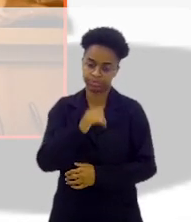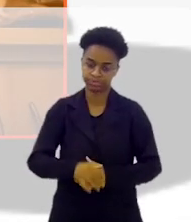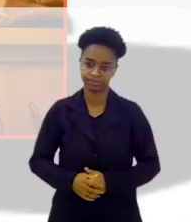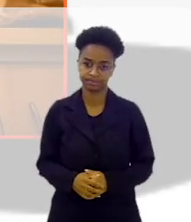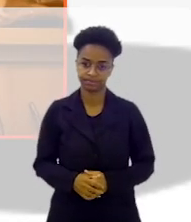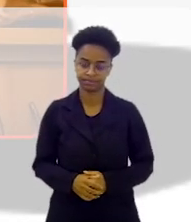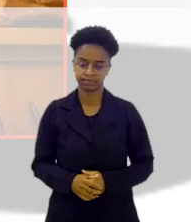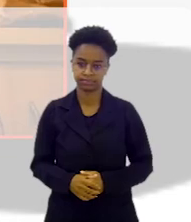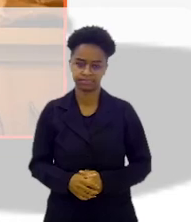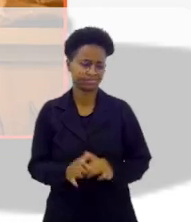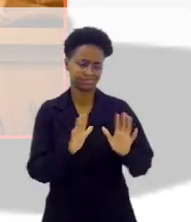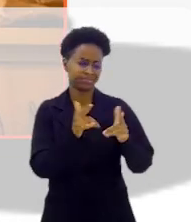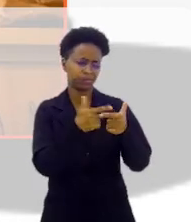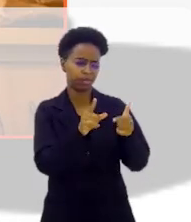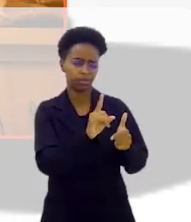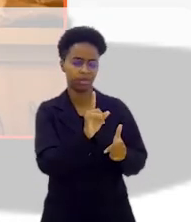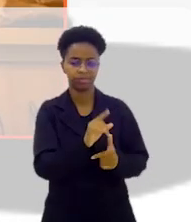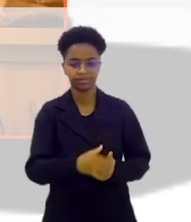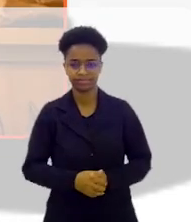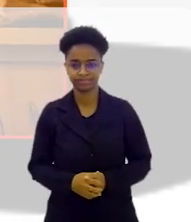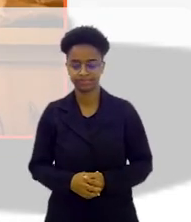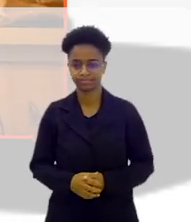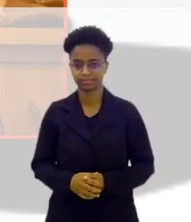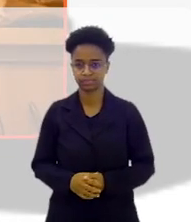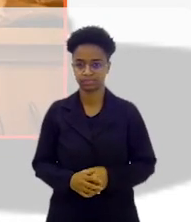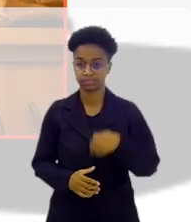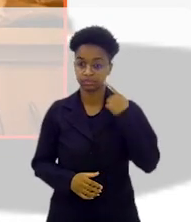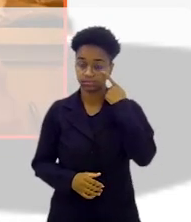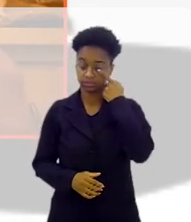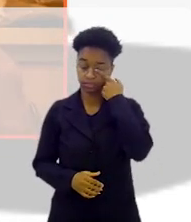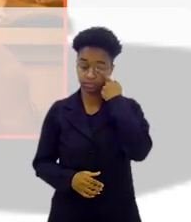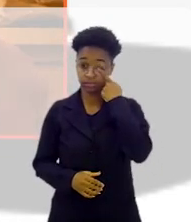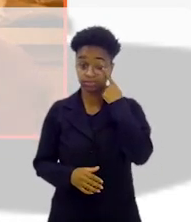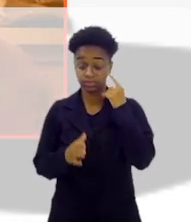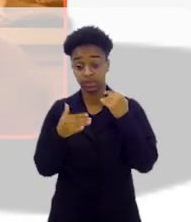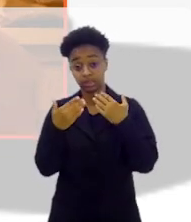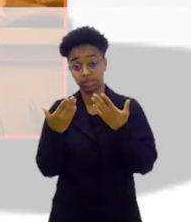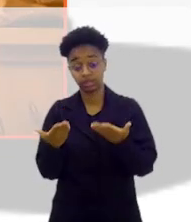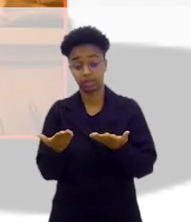um embaraço da minha parte. Não há o menor problema.